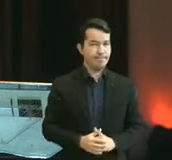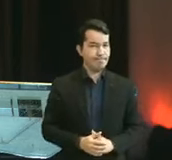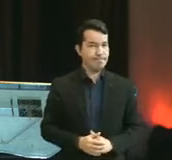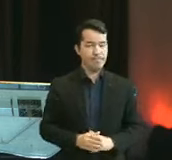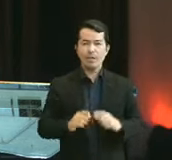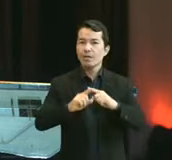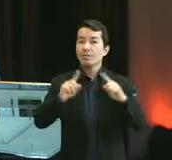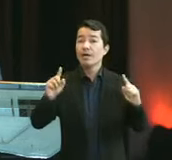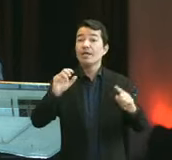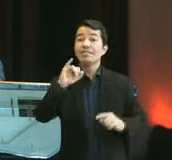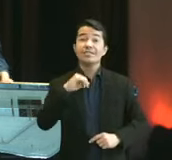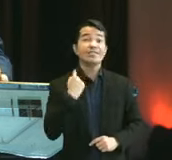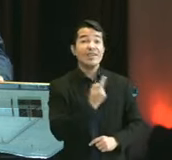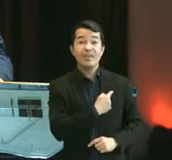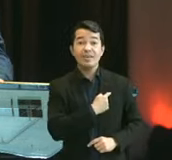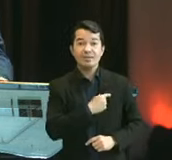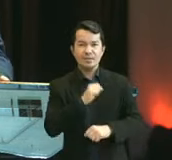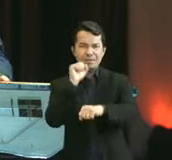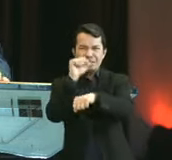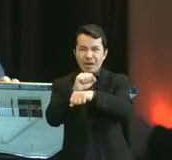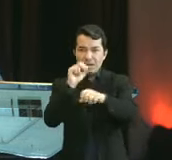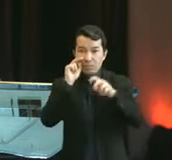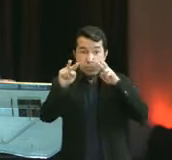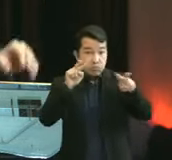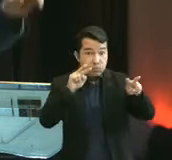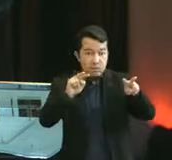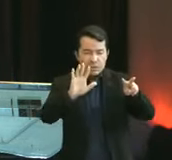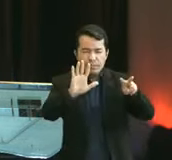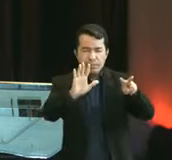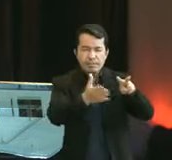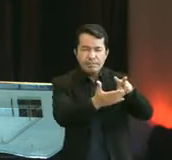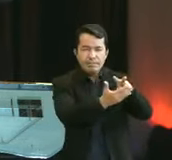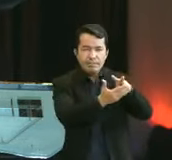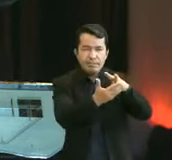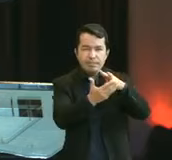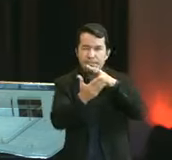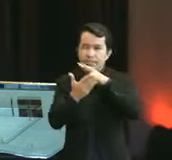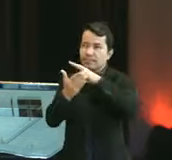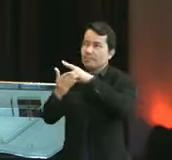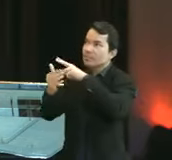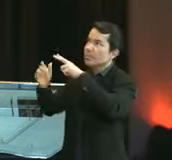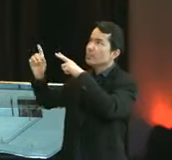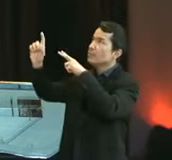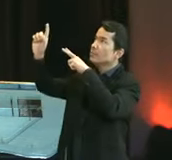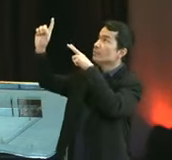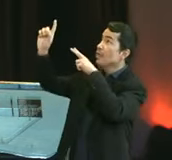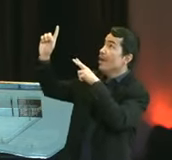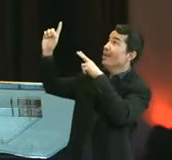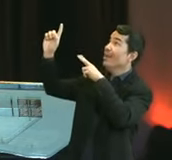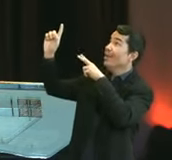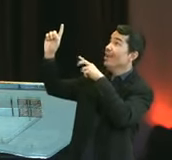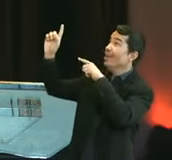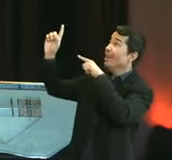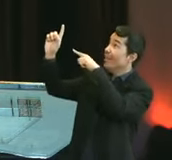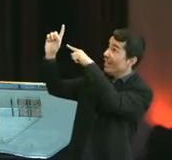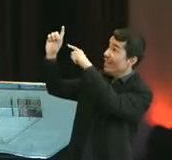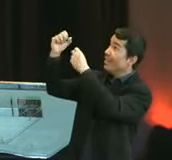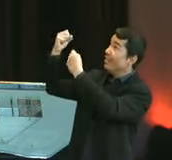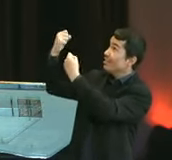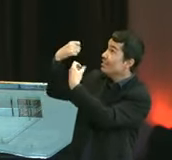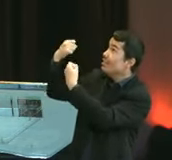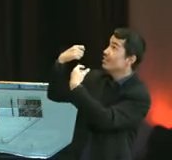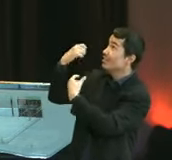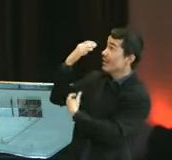Mas quando buscamos a revelação de Deus, encontramos palavra de sabedoria, de conhecimento, revelação